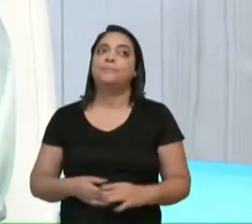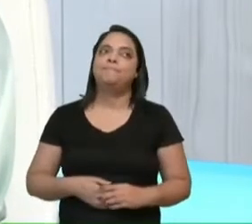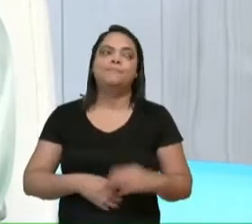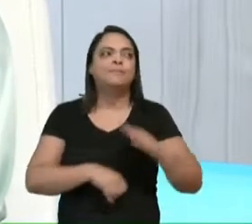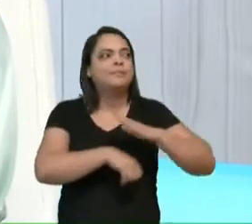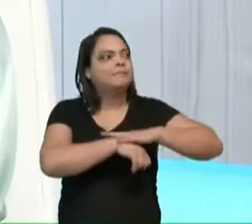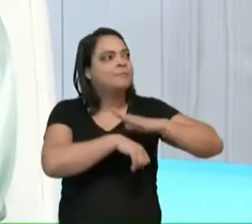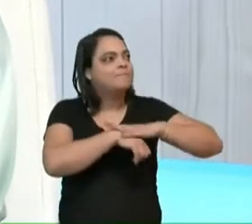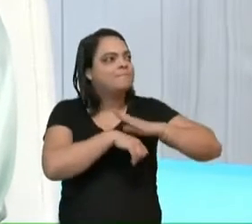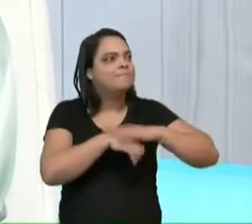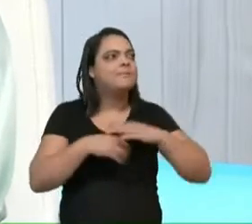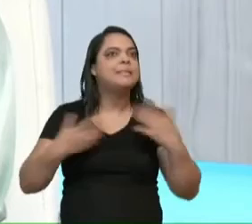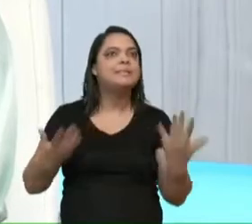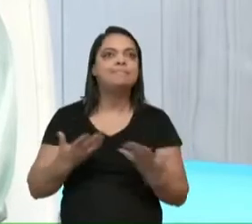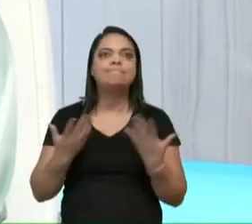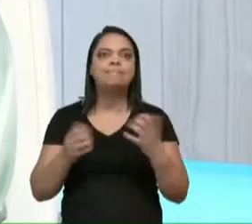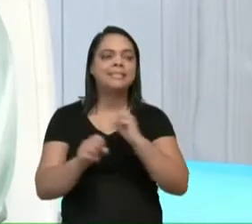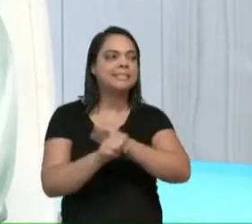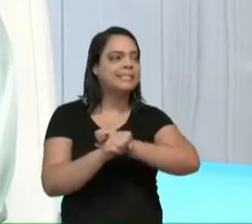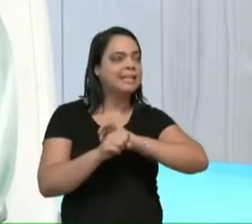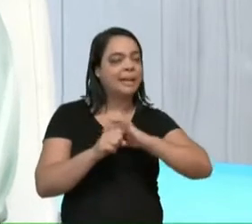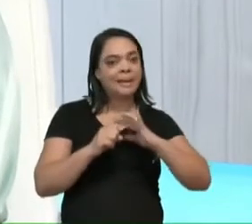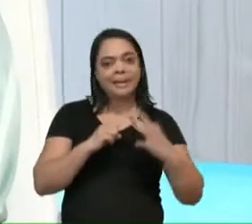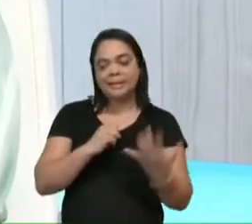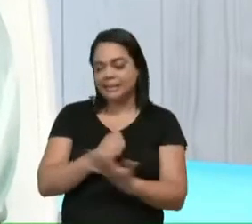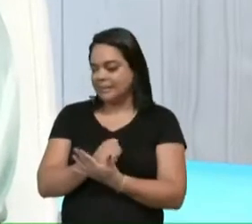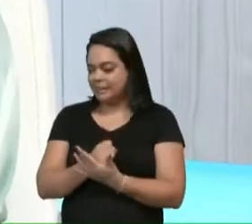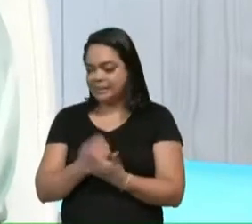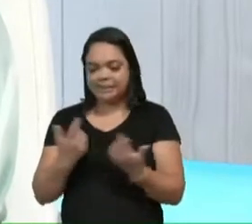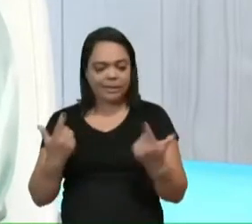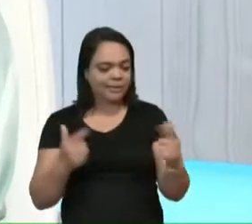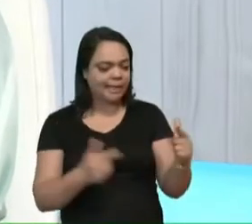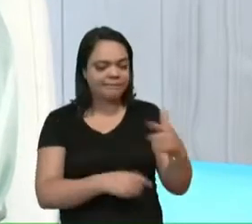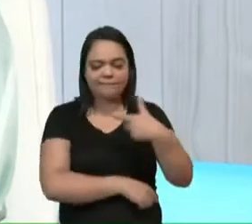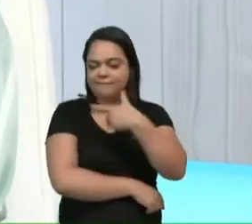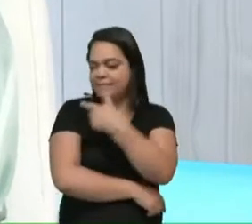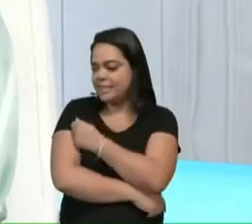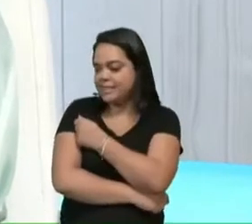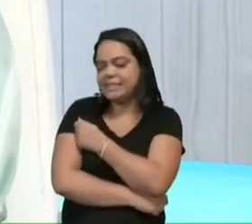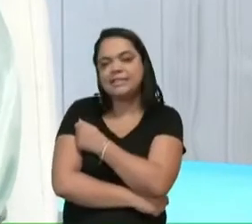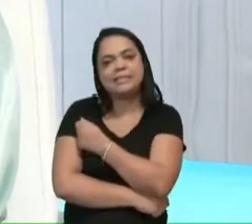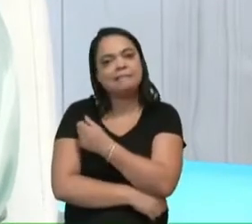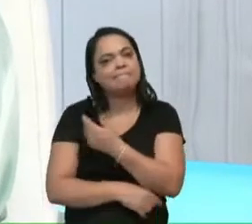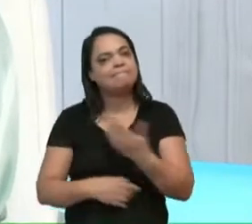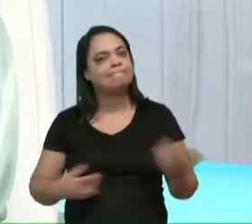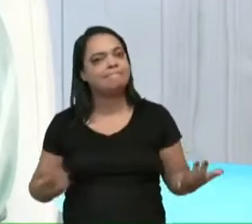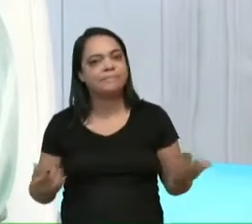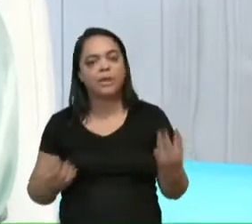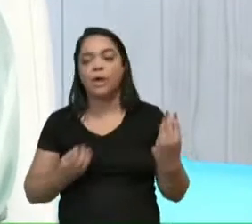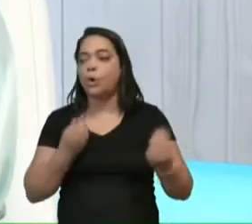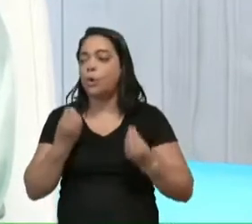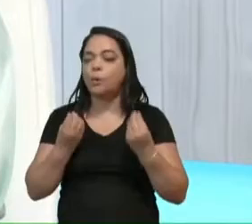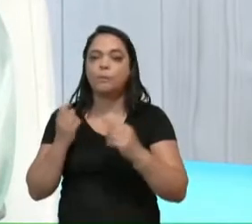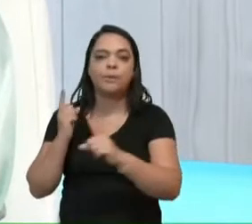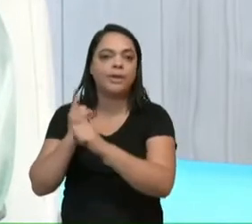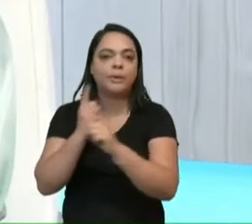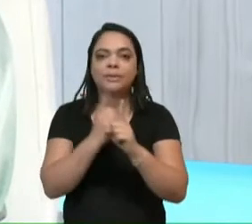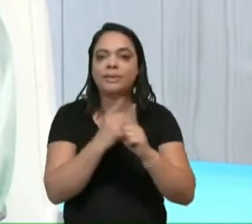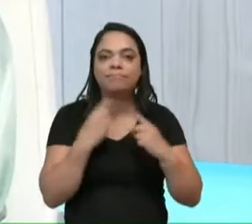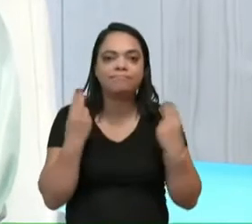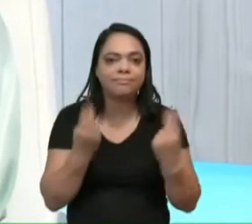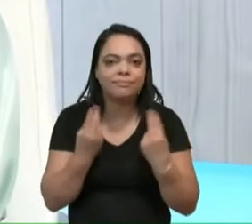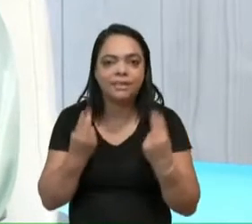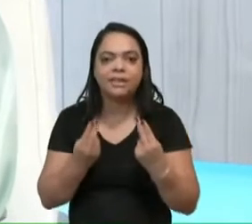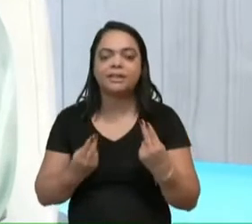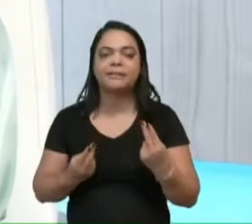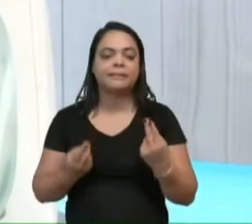momento naquele momento da pandemia em que nós não tínhamos vacina nós não tínhamos como nos encontrar nós tivemos que